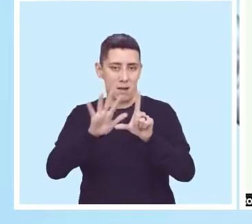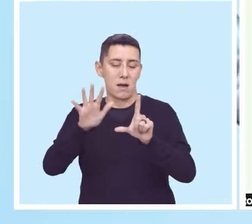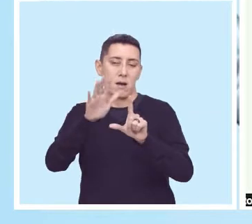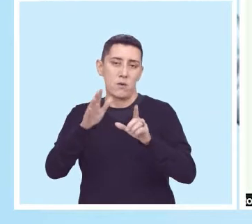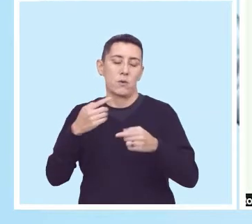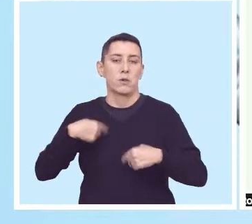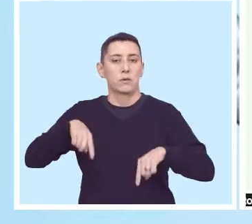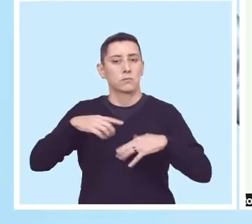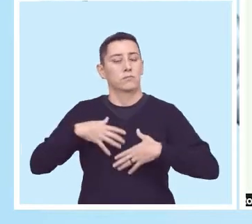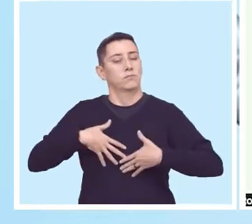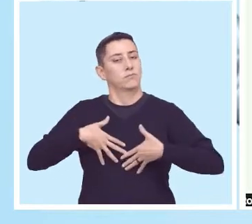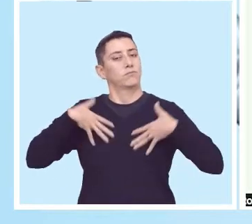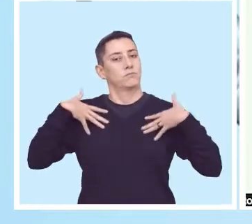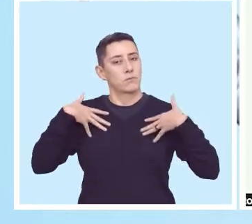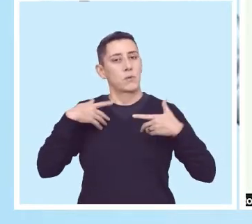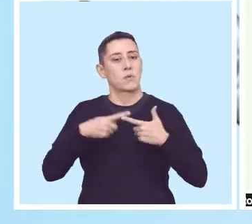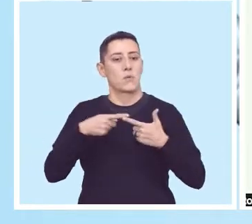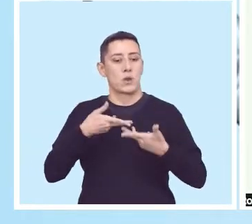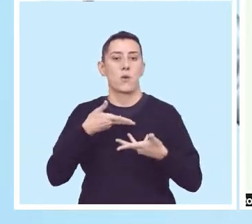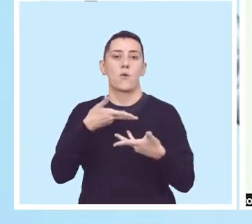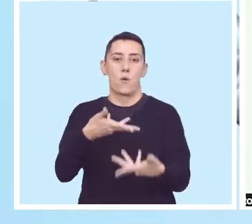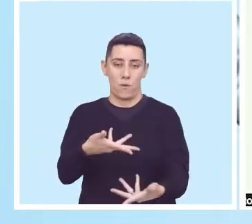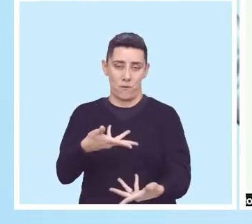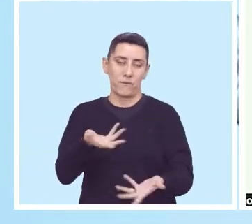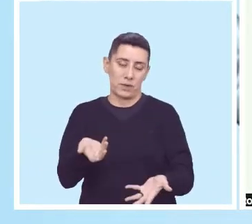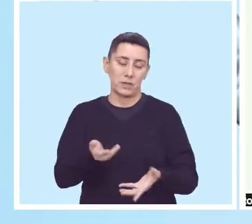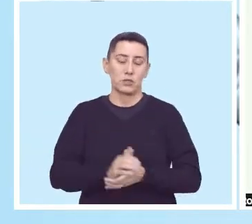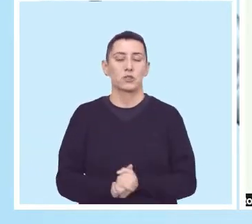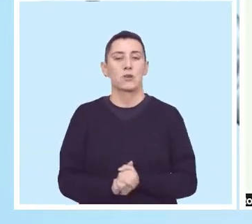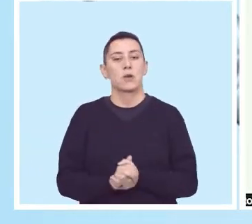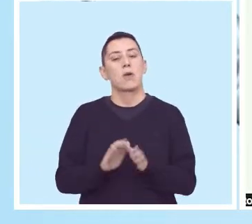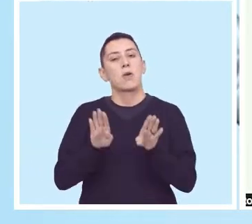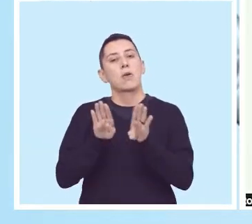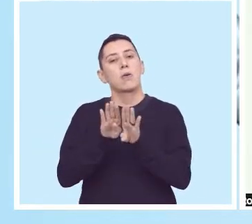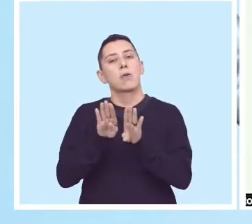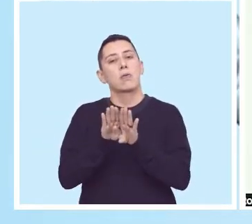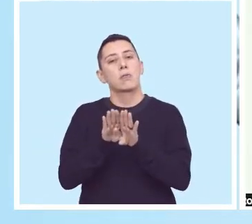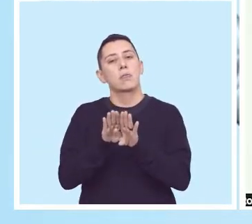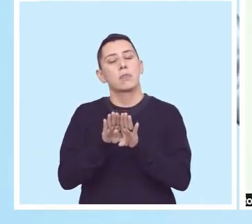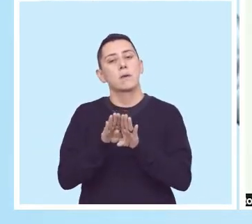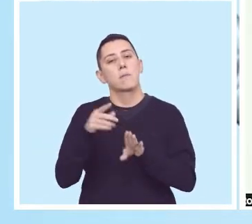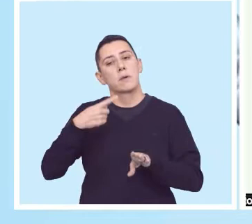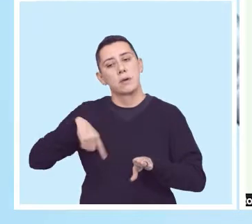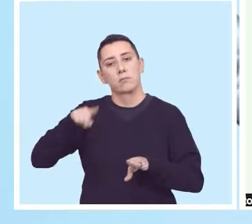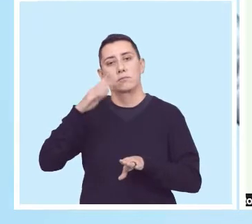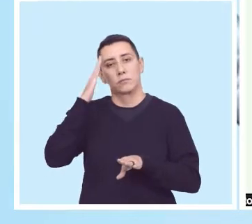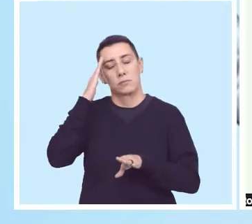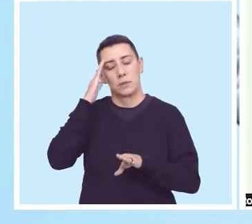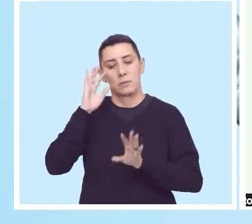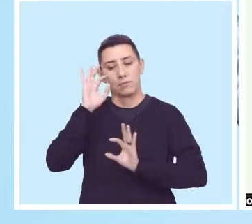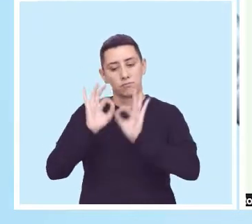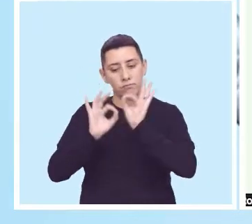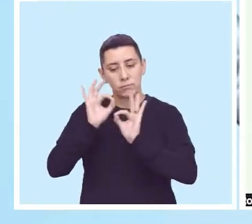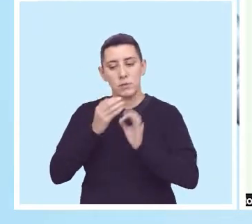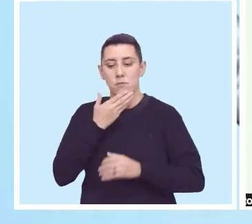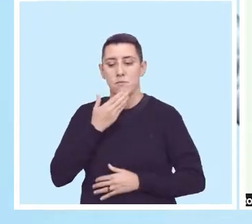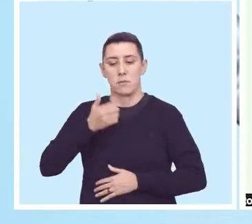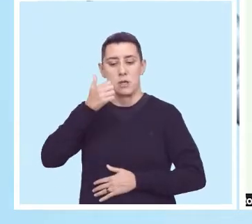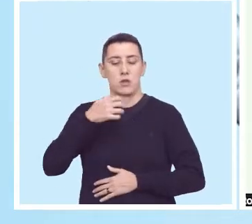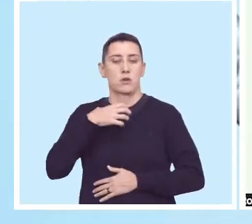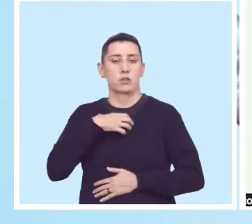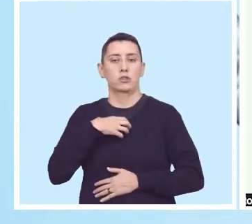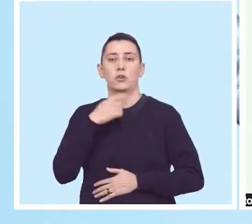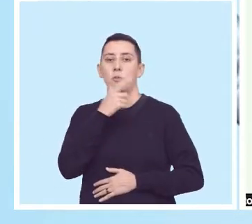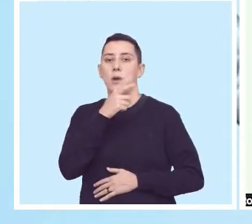bastante lisonjeados com esse convite e fizemos aqui o melhor possível para entregar aqui